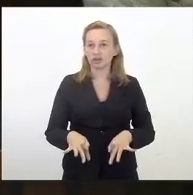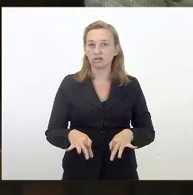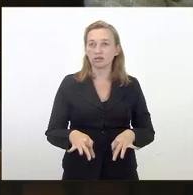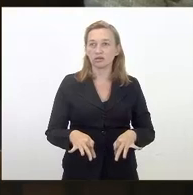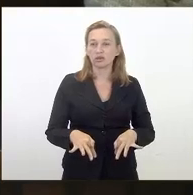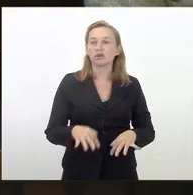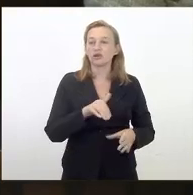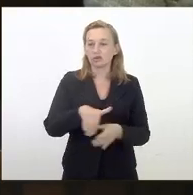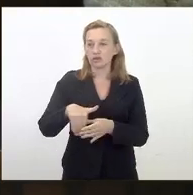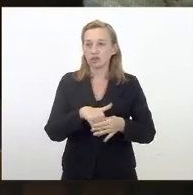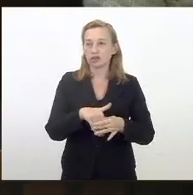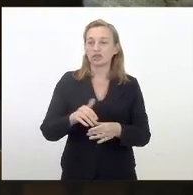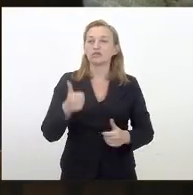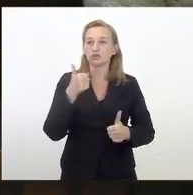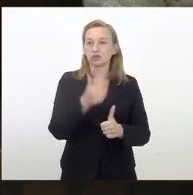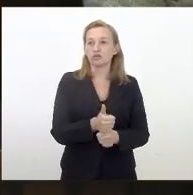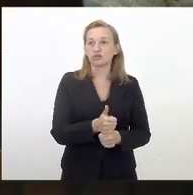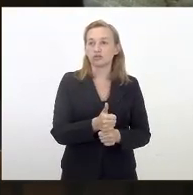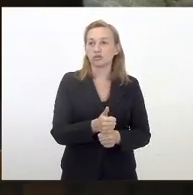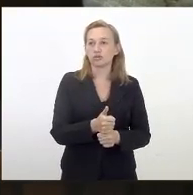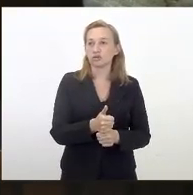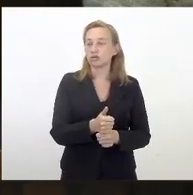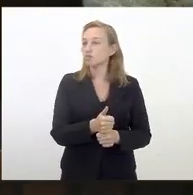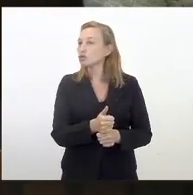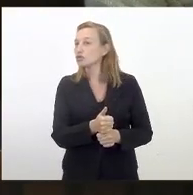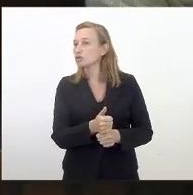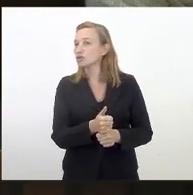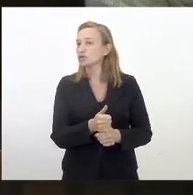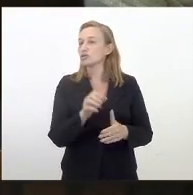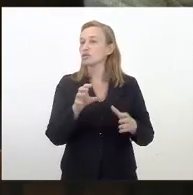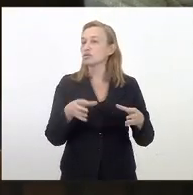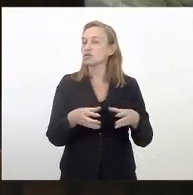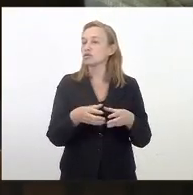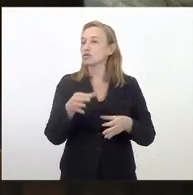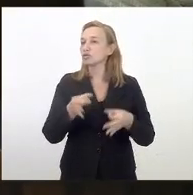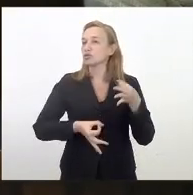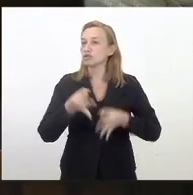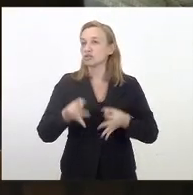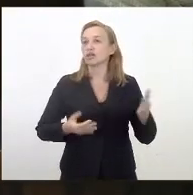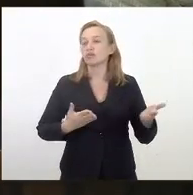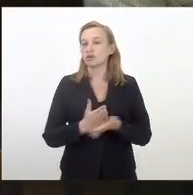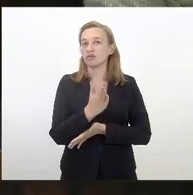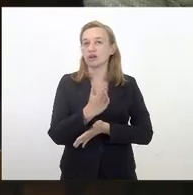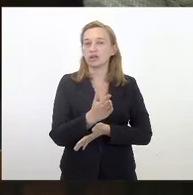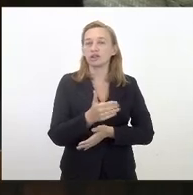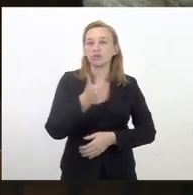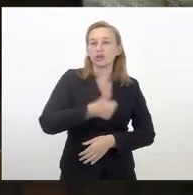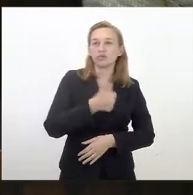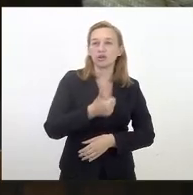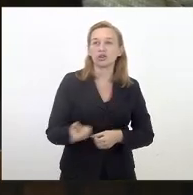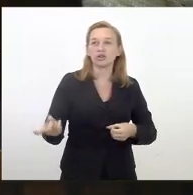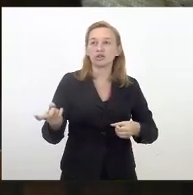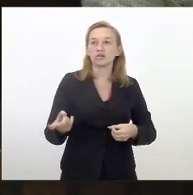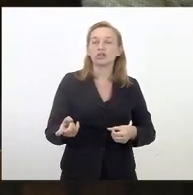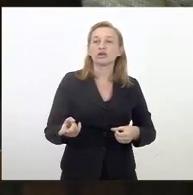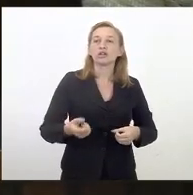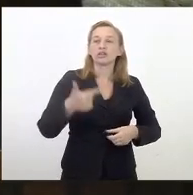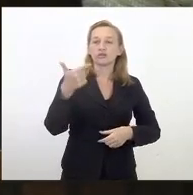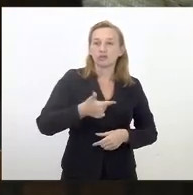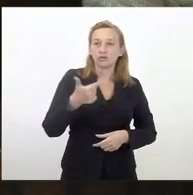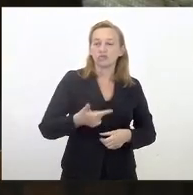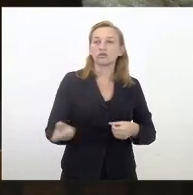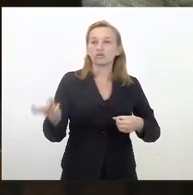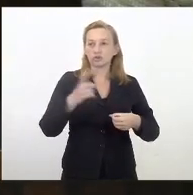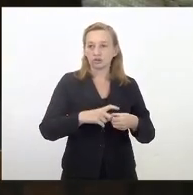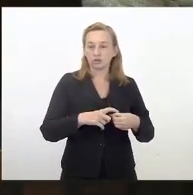discussão em votação do substitutivo da comissão de concessão Justiça seus que aprovam Moção aprovada e primeira vai redação do vencido na segunda